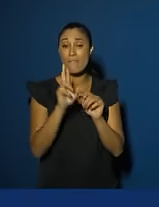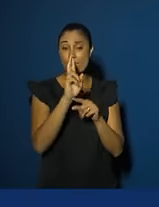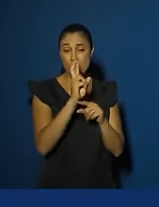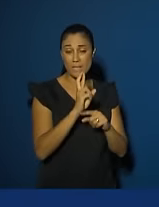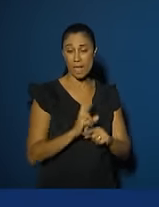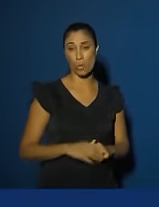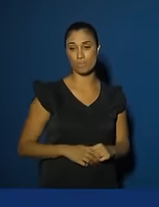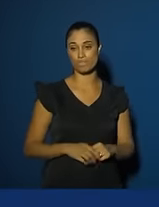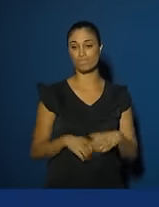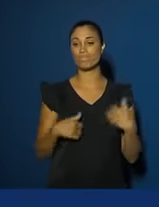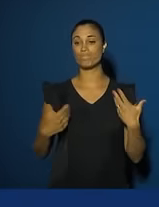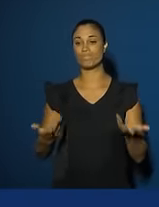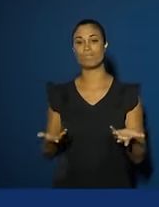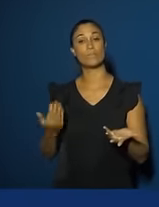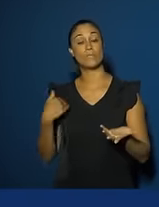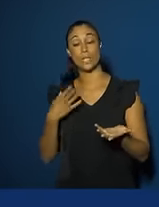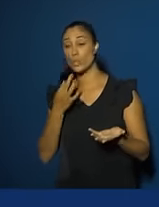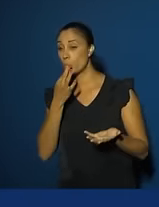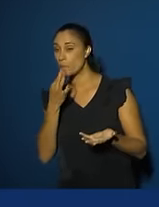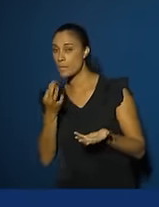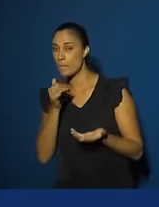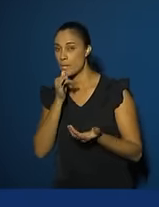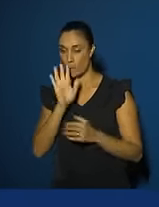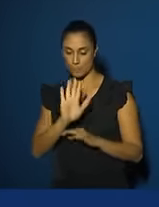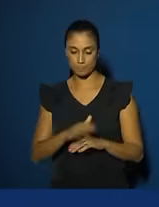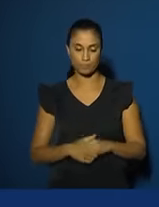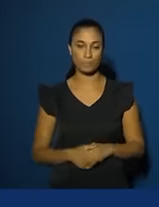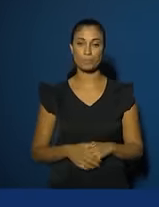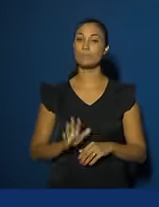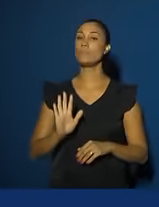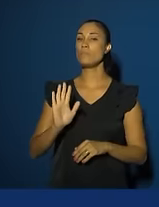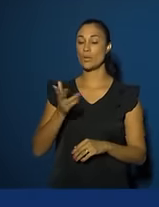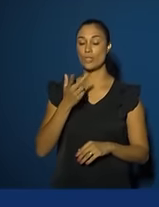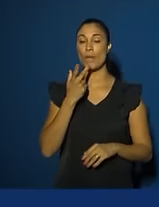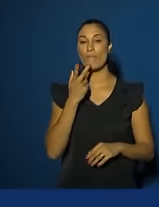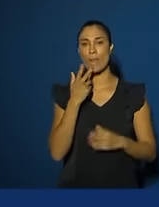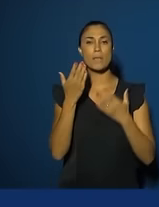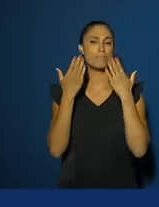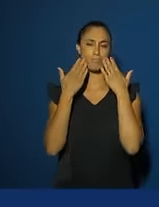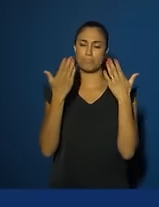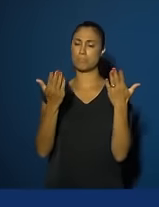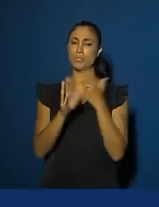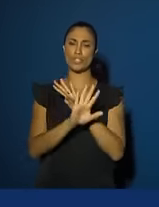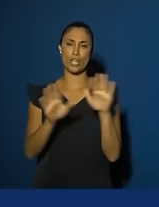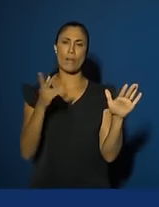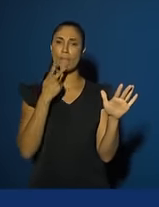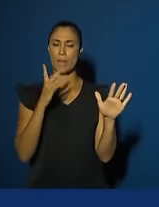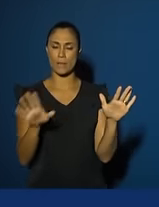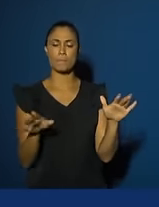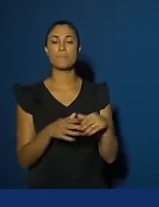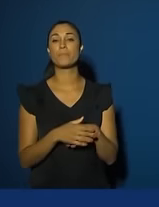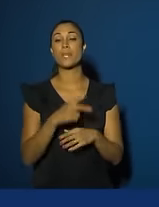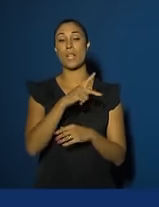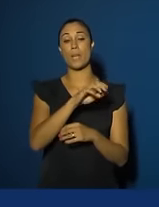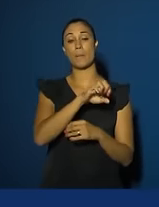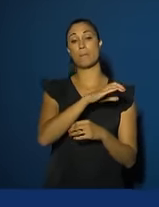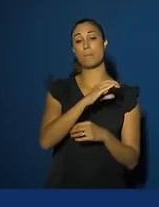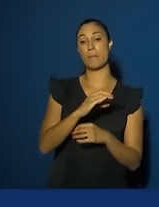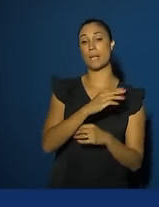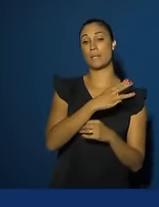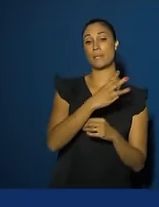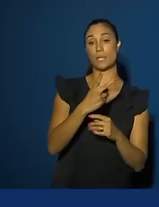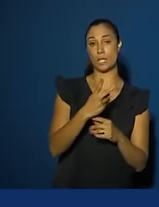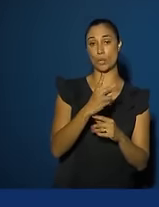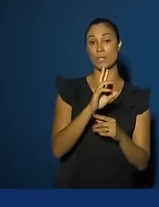fiscal tanto do ponto de vista de có vamos supor Eu já falei publicamente isso não of a ninguém a PEC 32 a